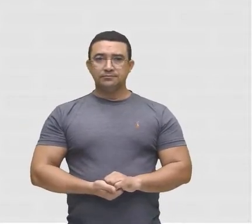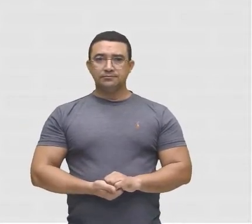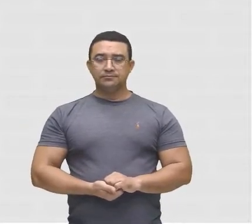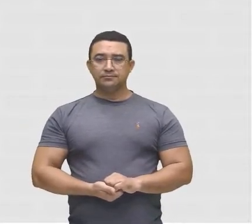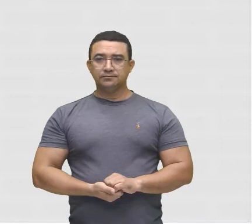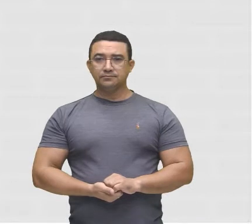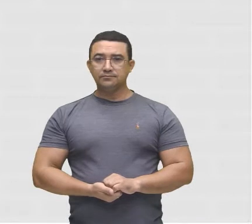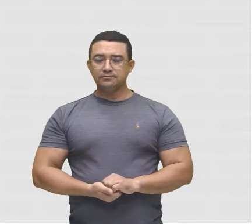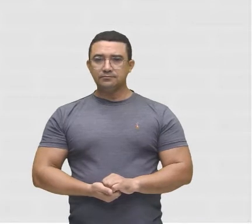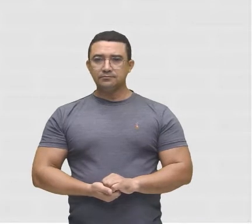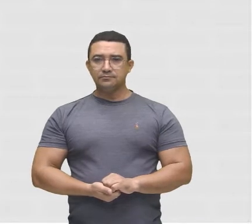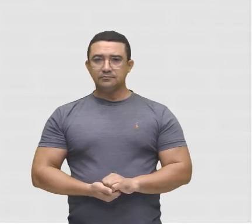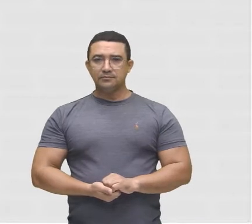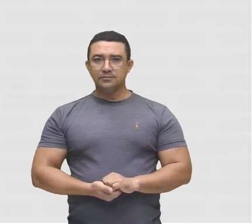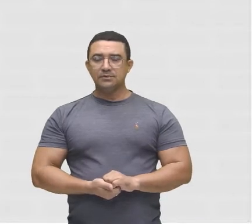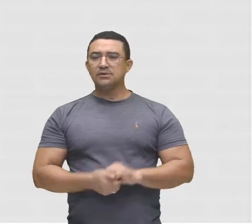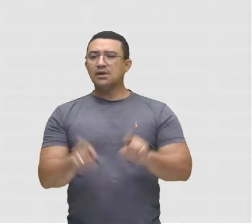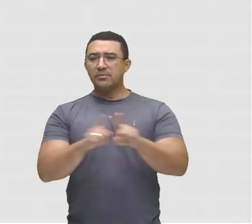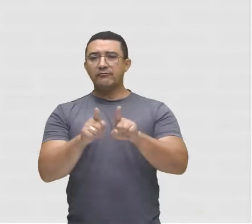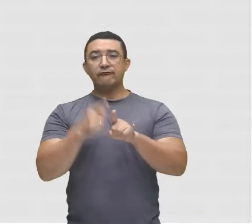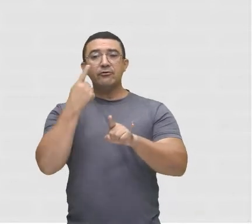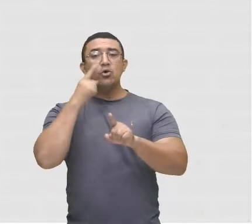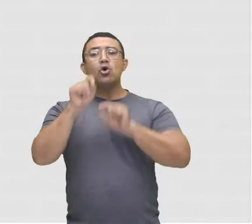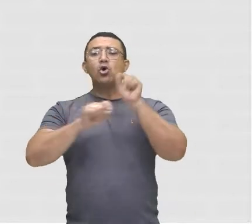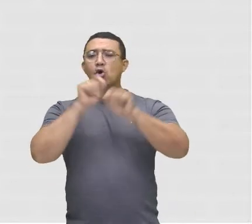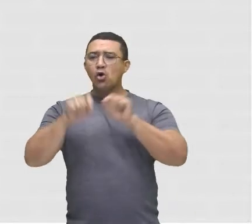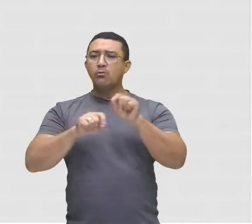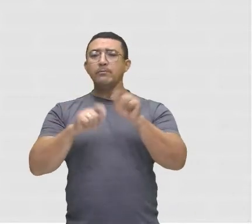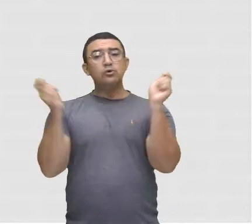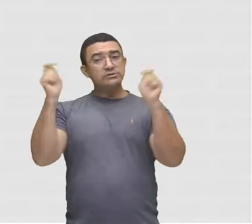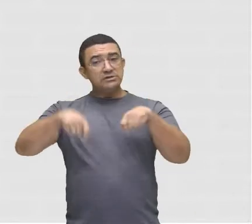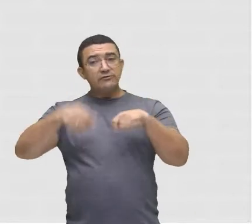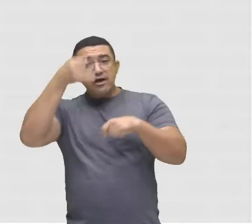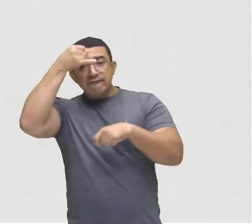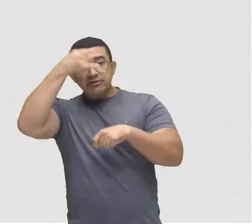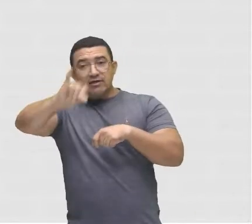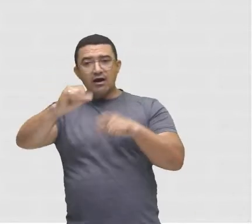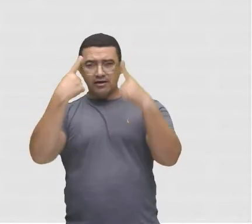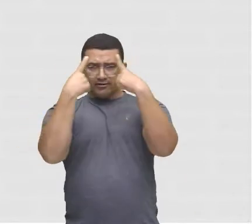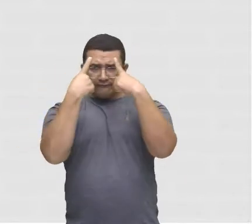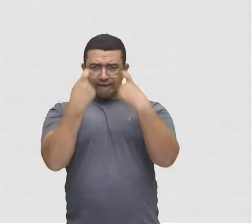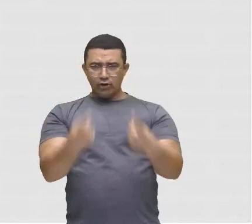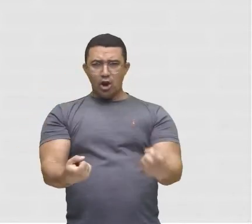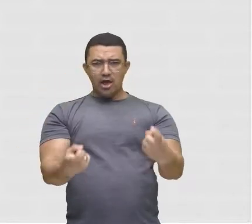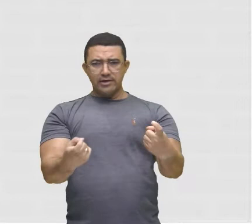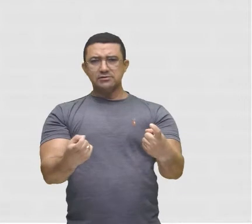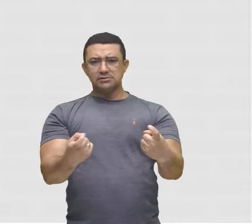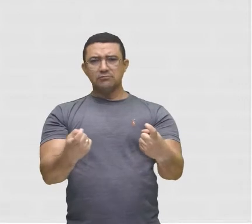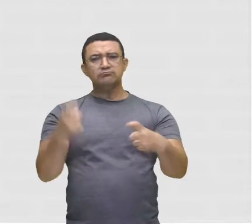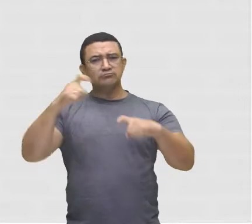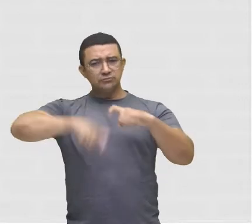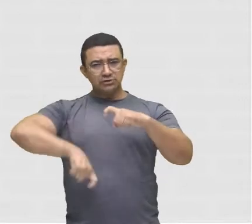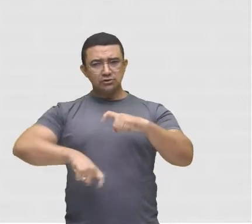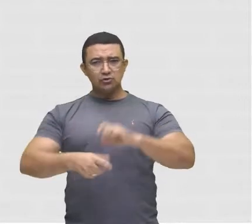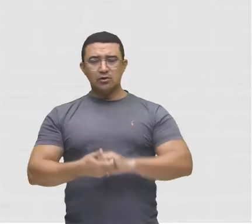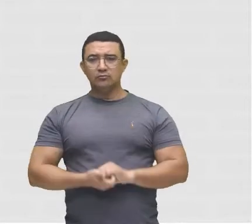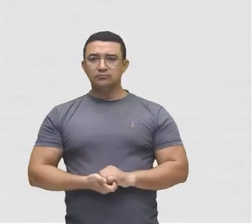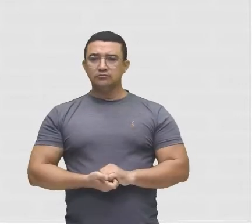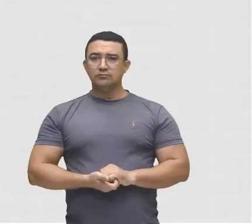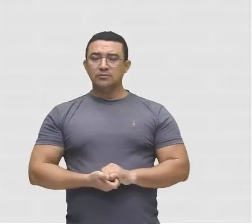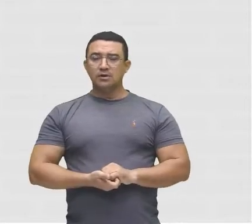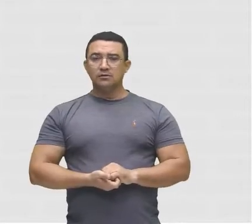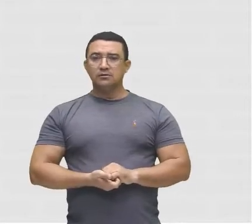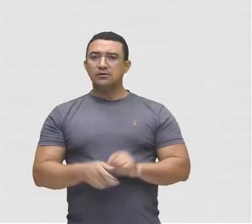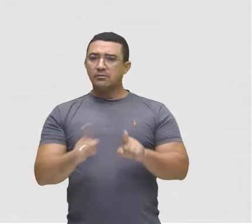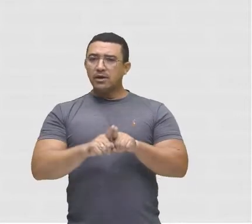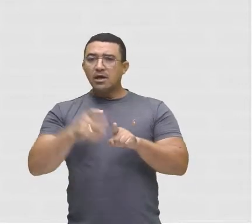no exercício, como a gente pode prevenir violência sexual, né? Por exemplo, você tem aceitar carona, né, de pessoas desconhecidas,